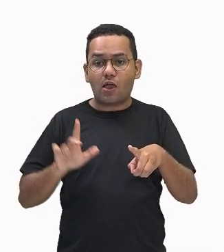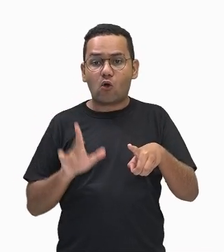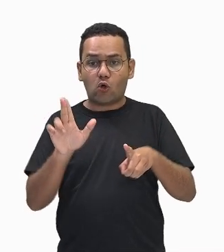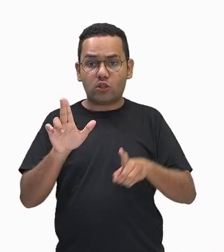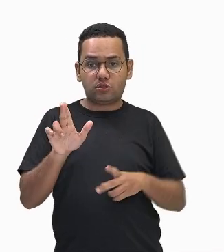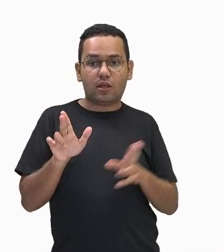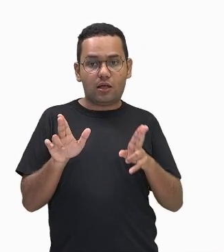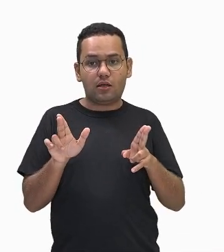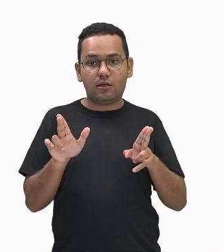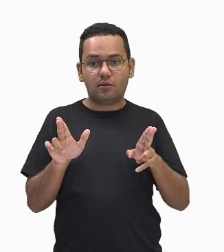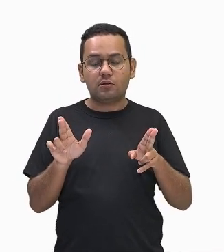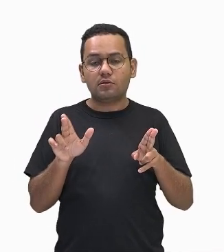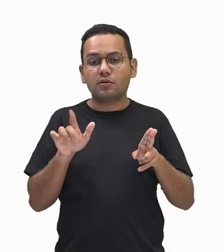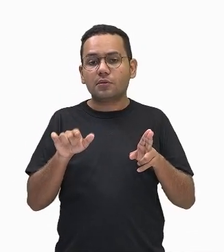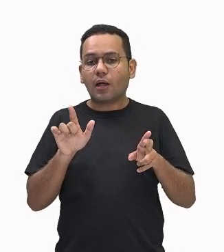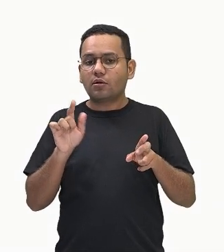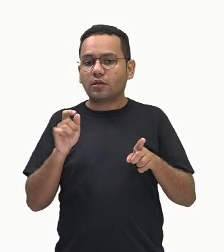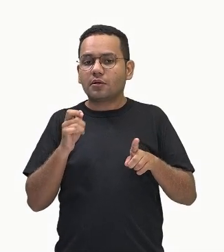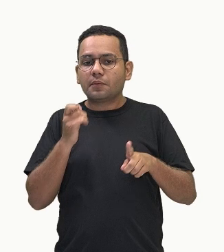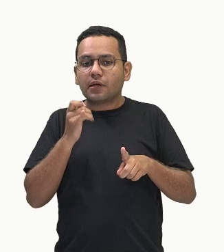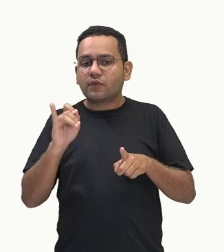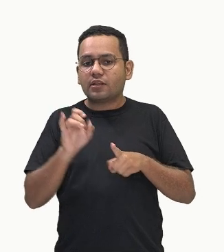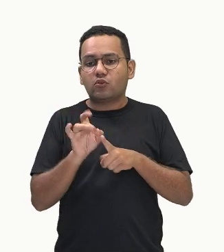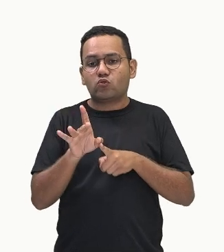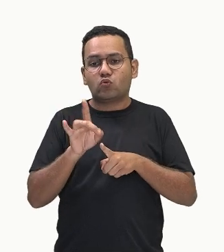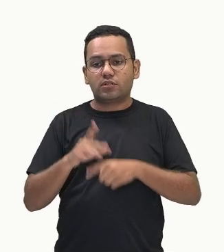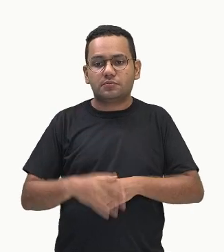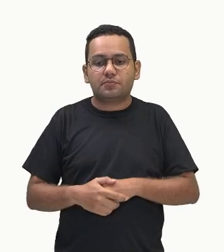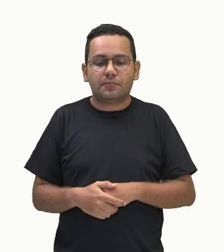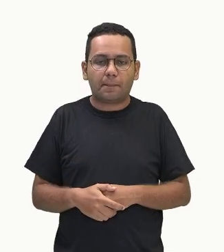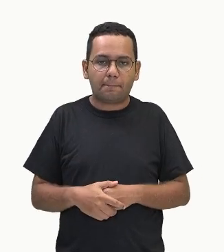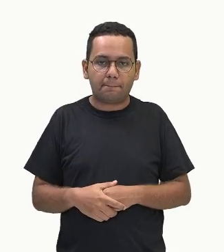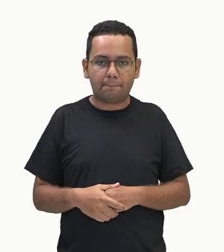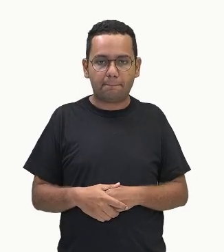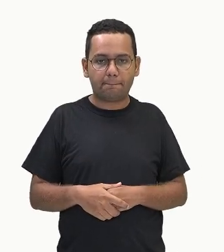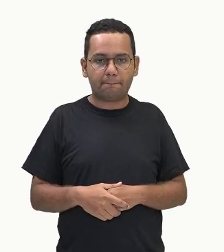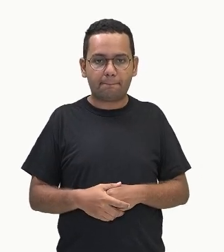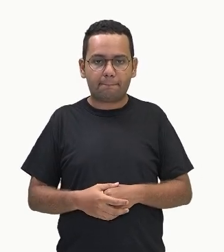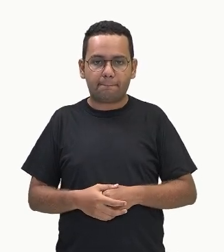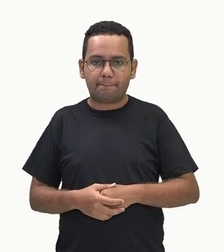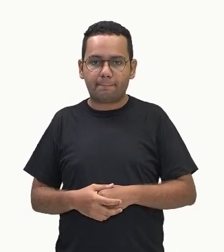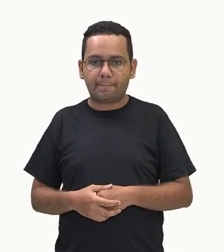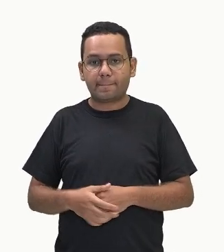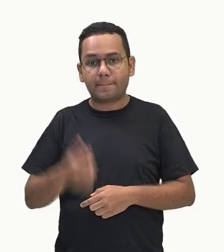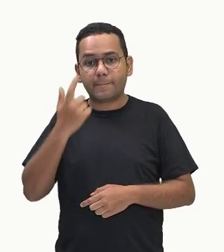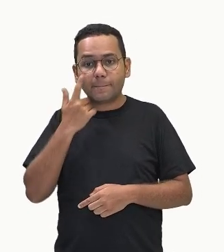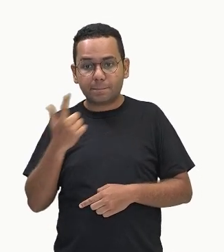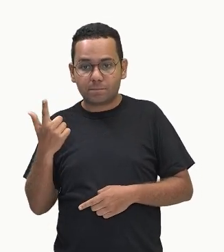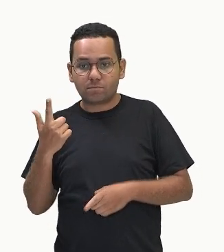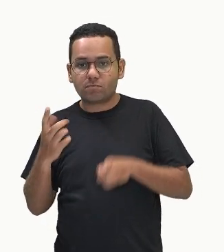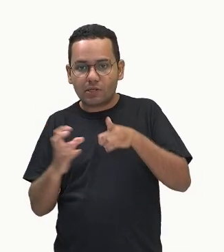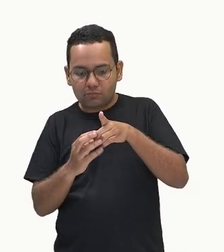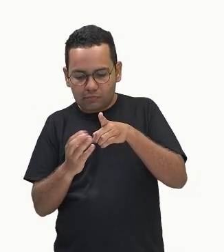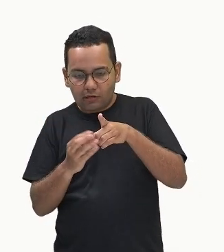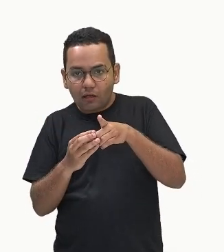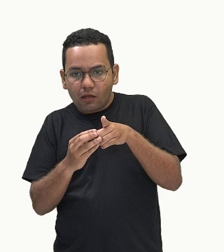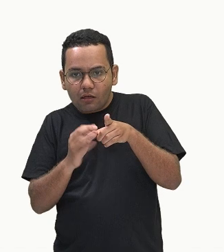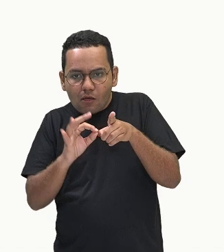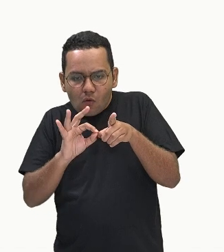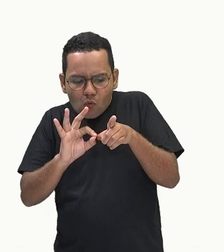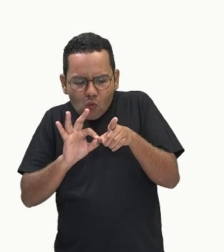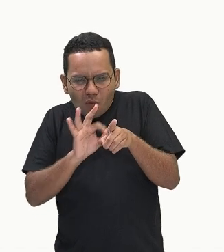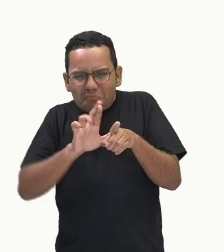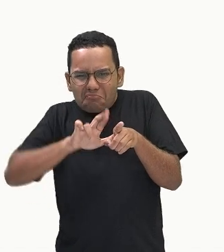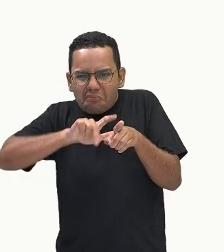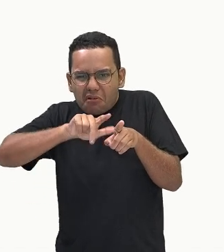da ejaculação. Então lá aqueles canais que eu mostrei agora há pouco, né, que liga os testículos a todo o resto